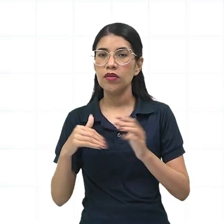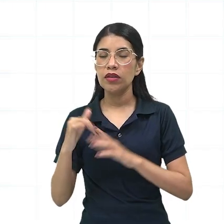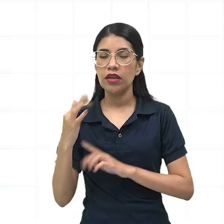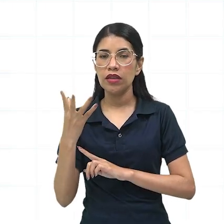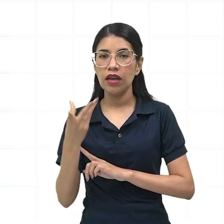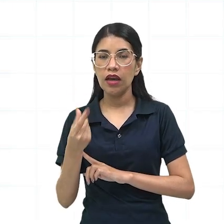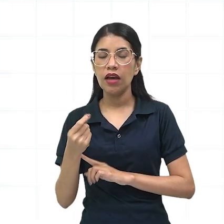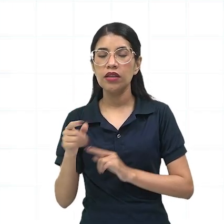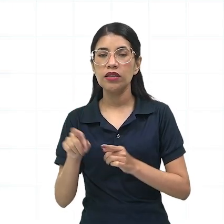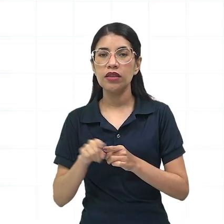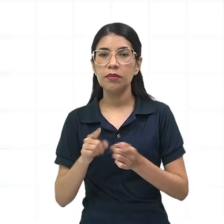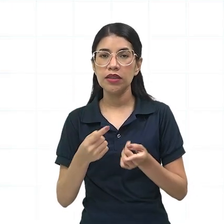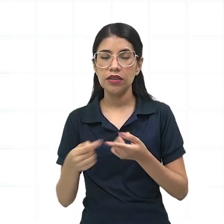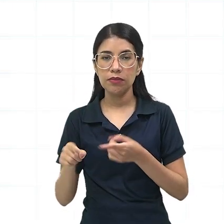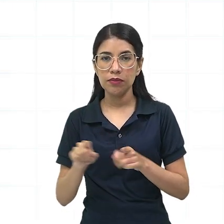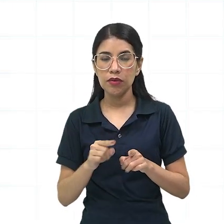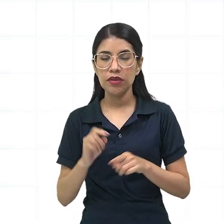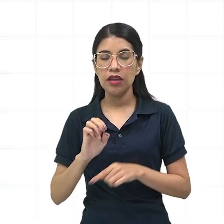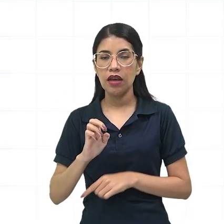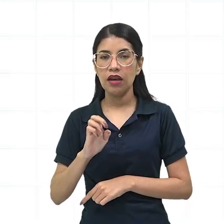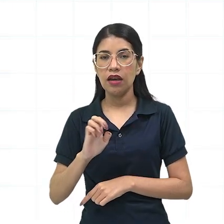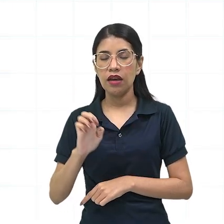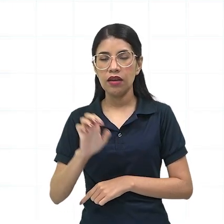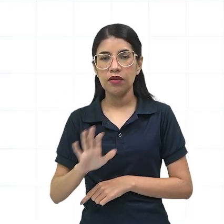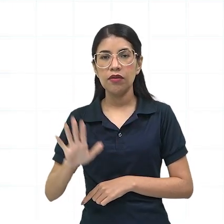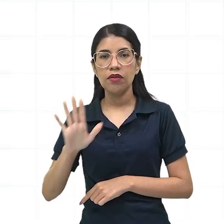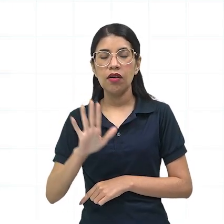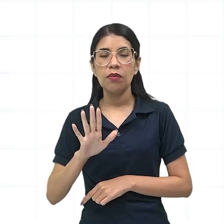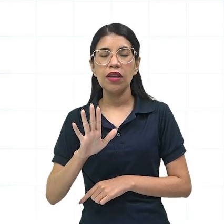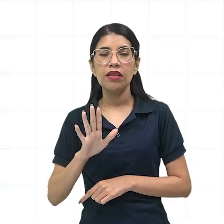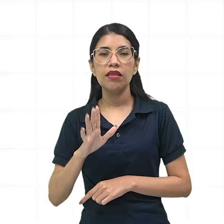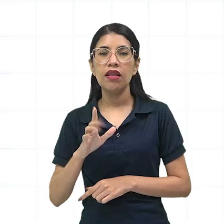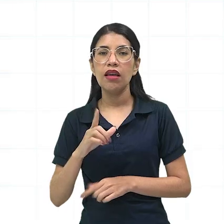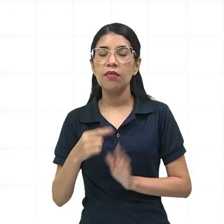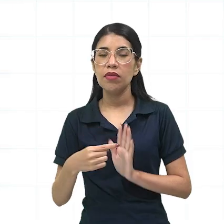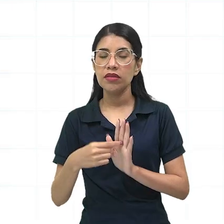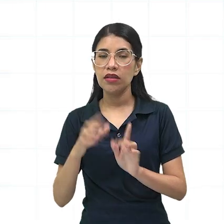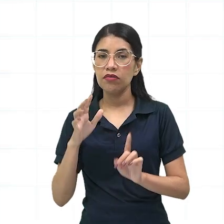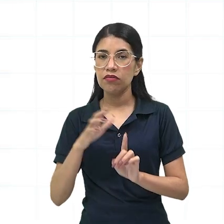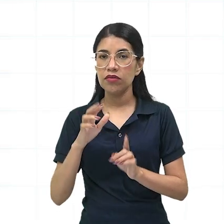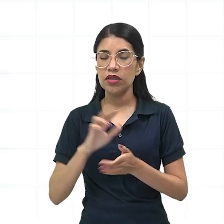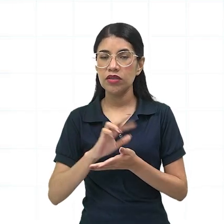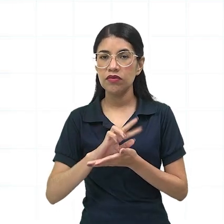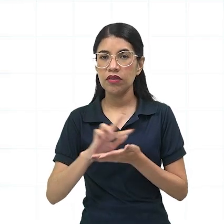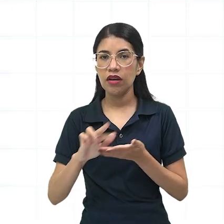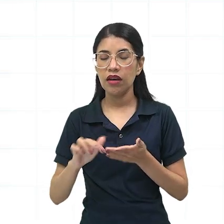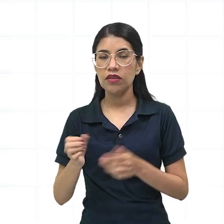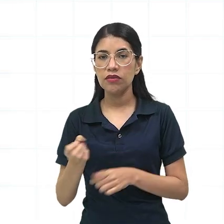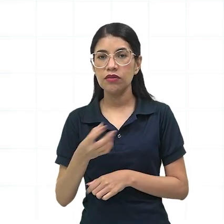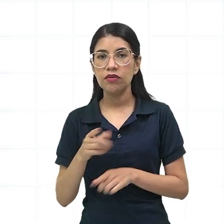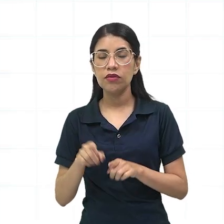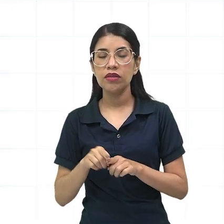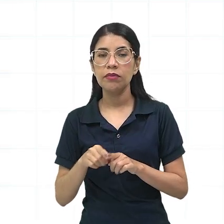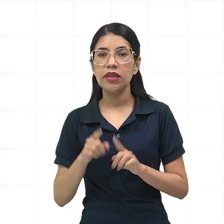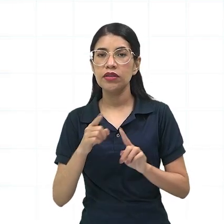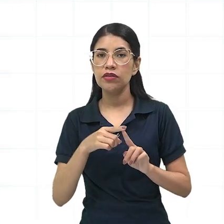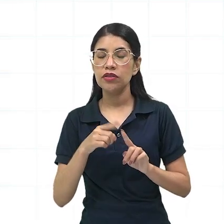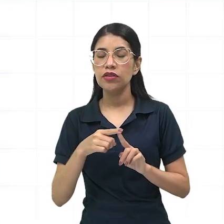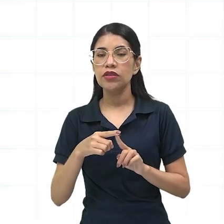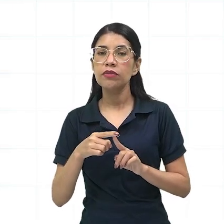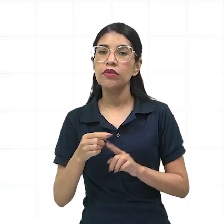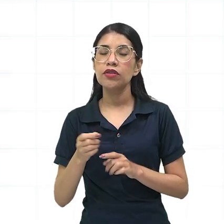músicos europeus começaram a trazer novas influências e estilos musicais para o